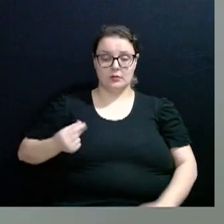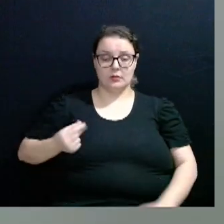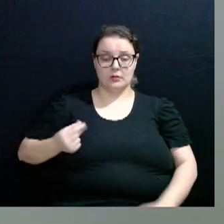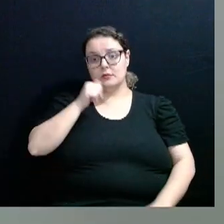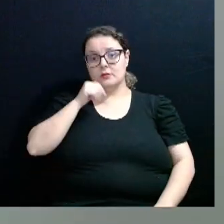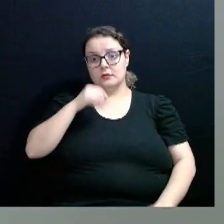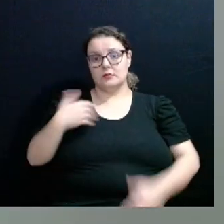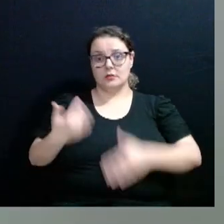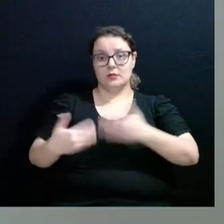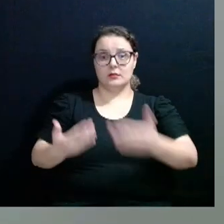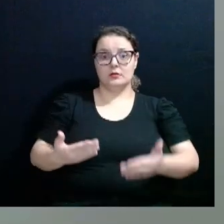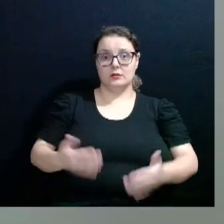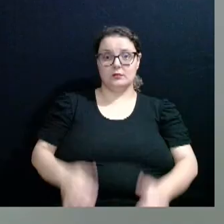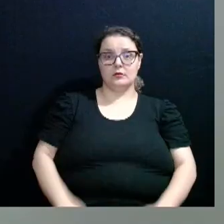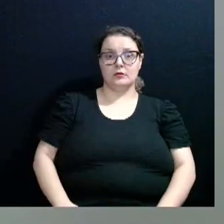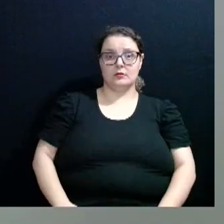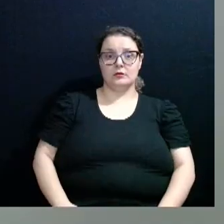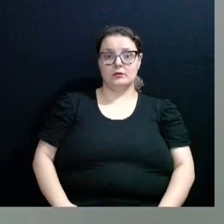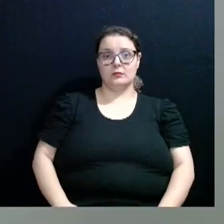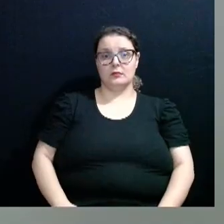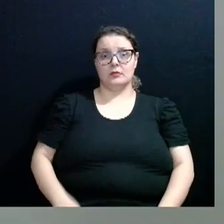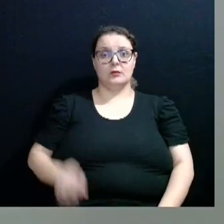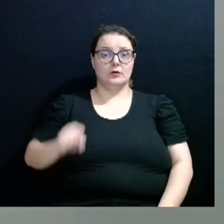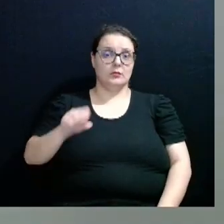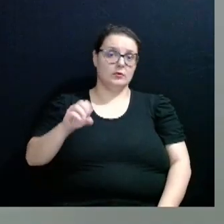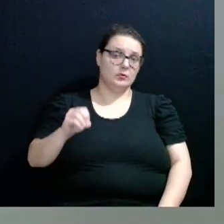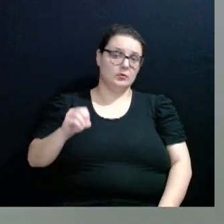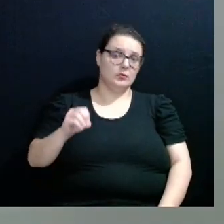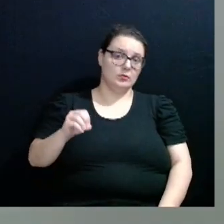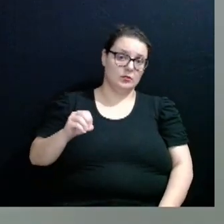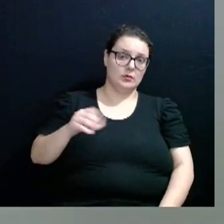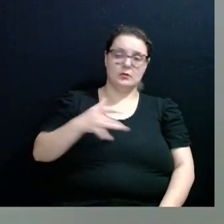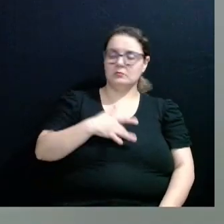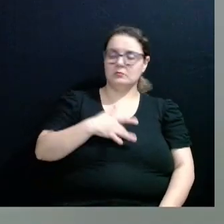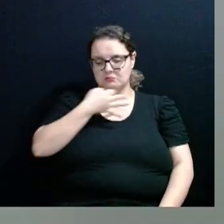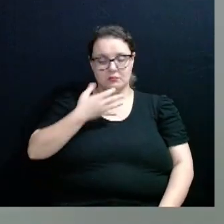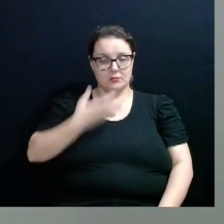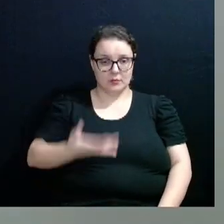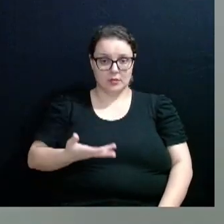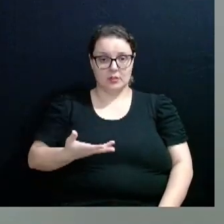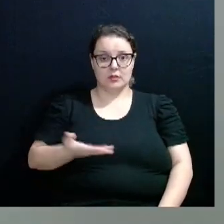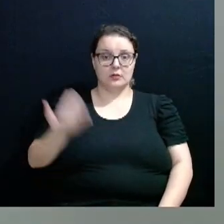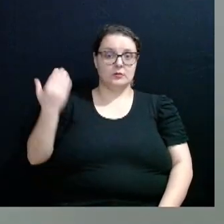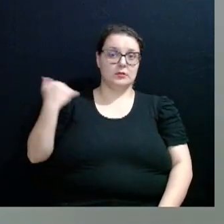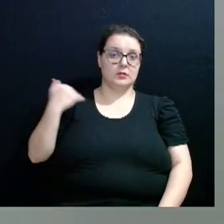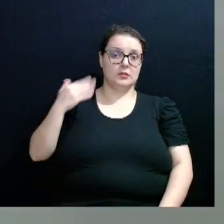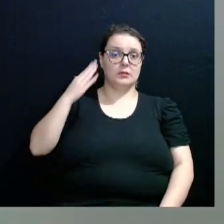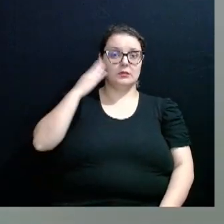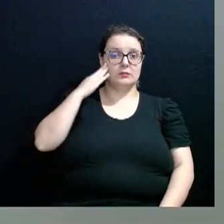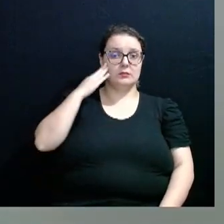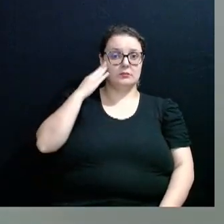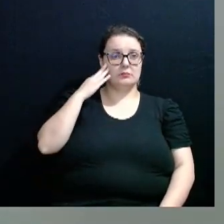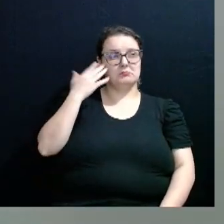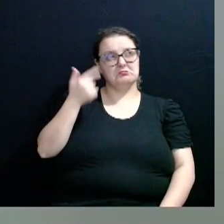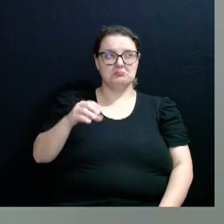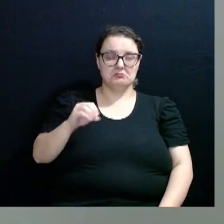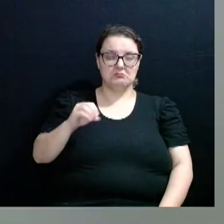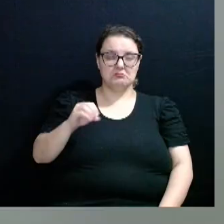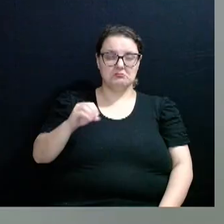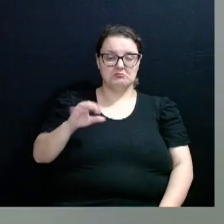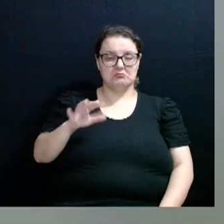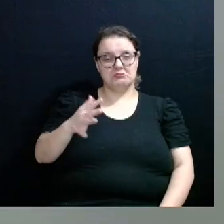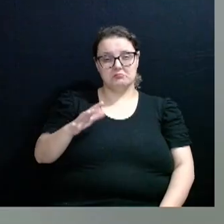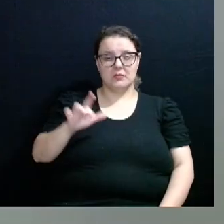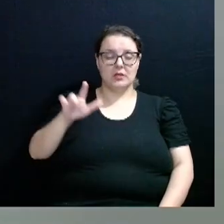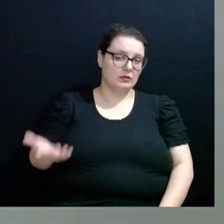75 anos, além dos 80 e com saúde. Então, antigamente se entendia até os 70 anos e depois quem estivesse bem de saúde,